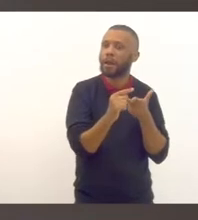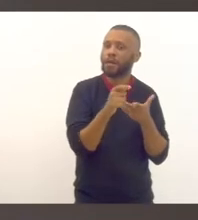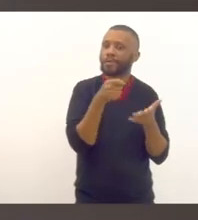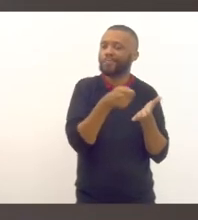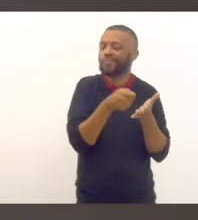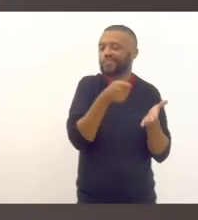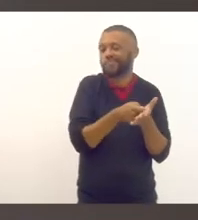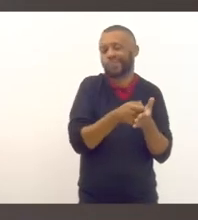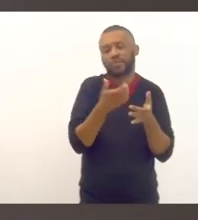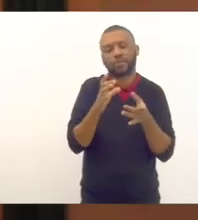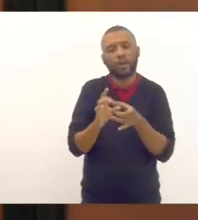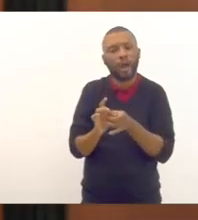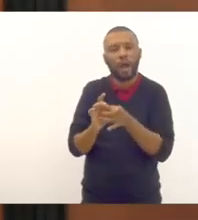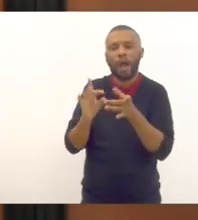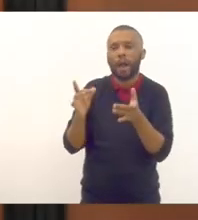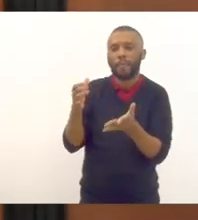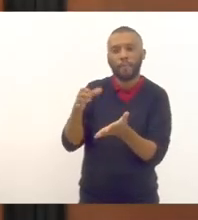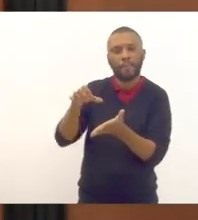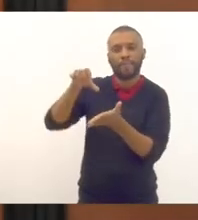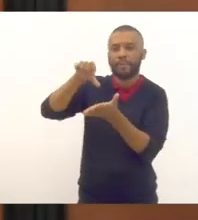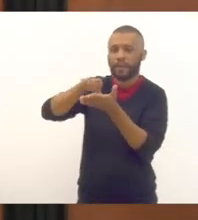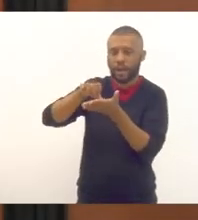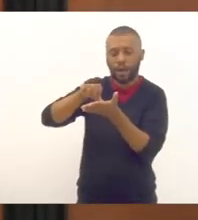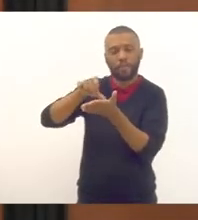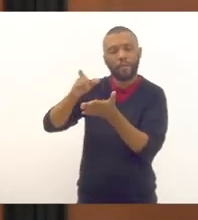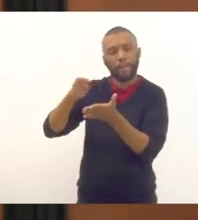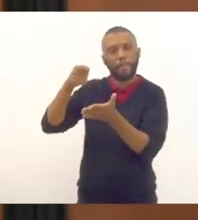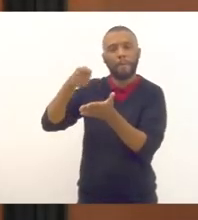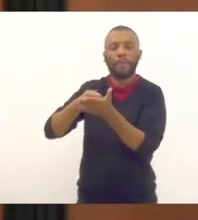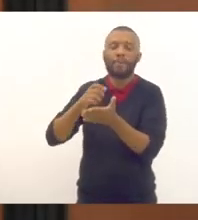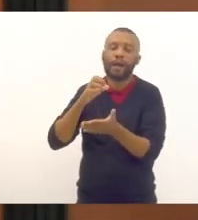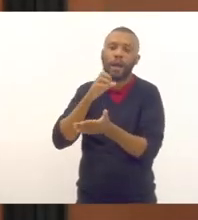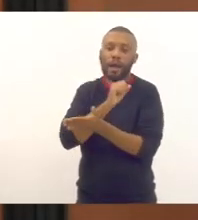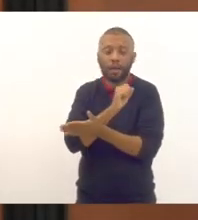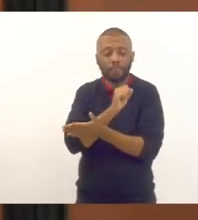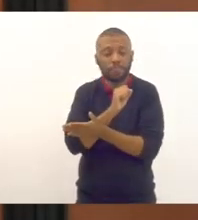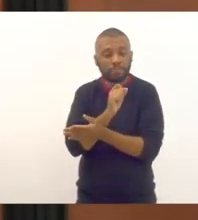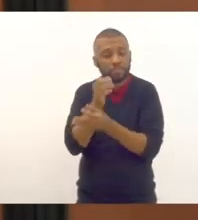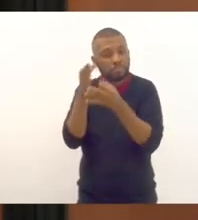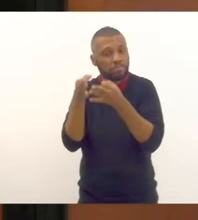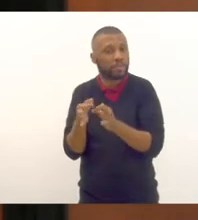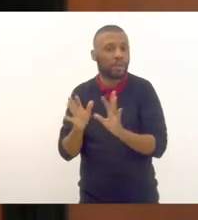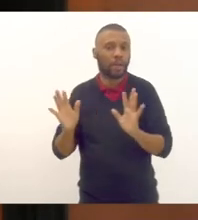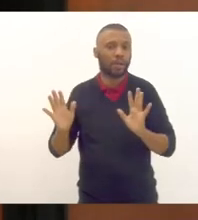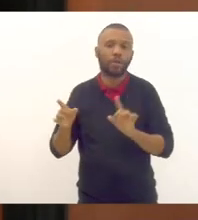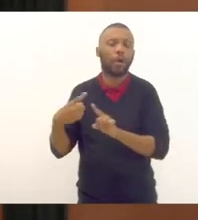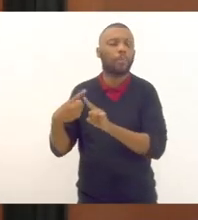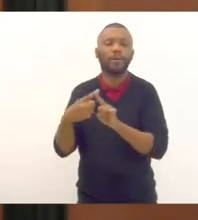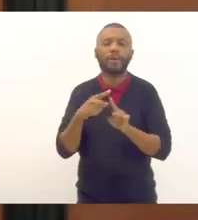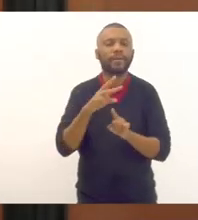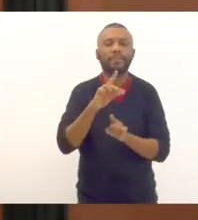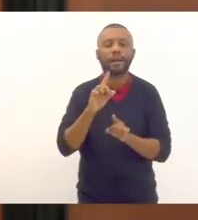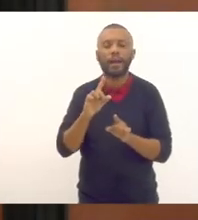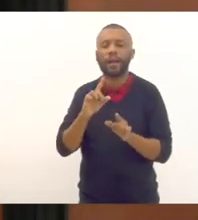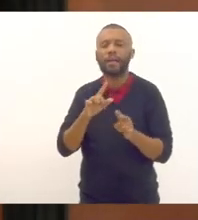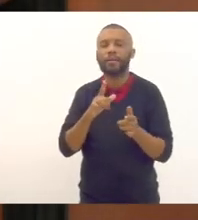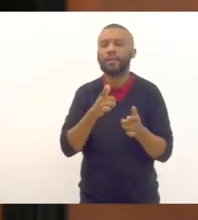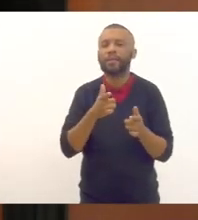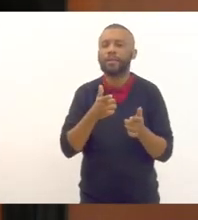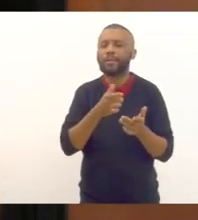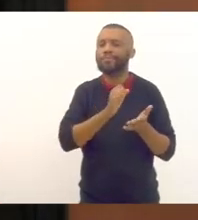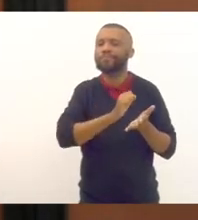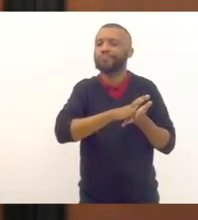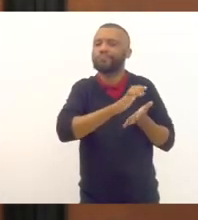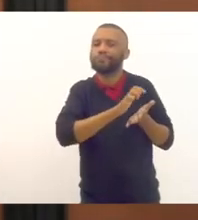qualquer estado e placa o equipamento do estado, ele está errado? Não, está certo. Por que ele vai contribuir com o